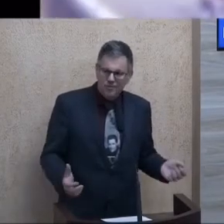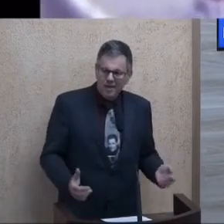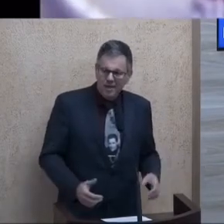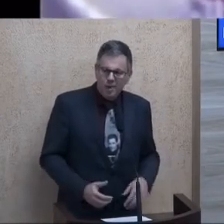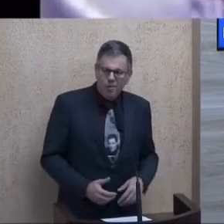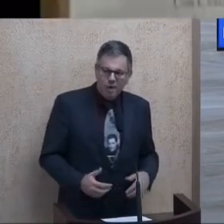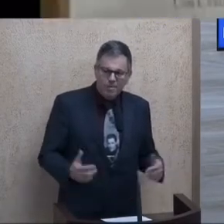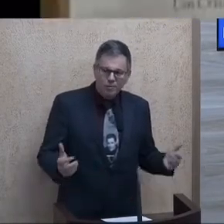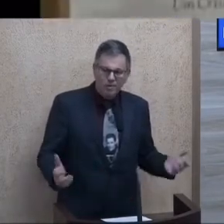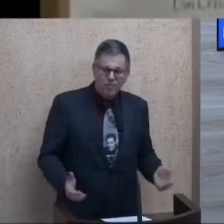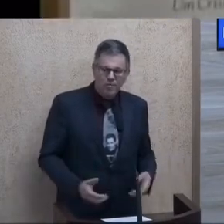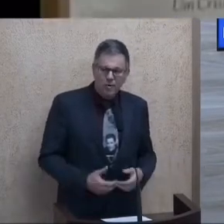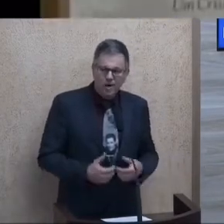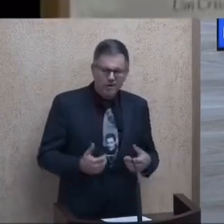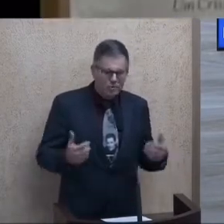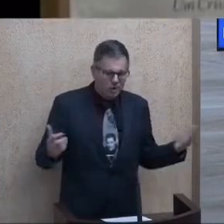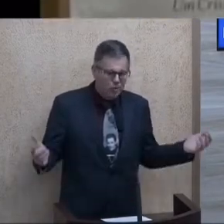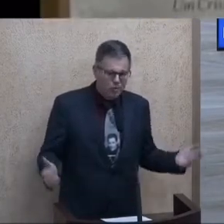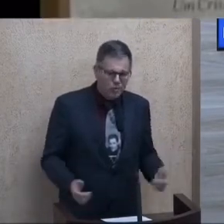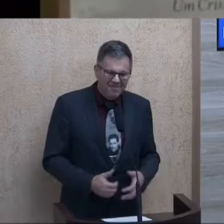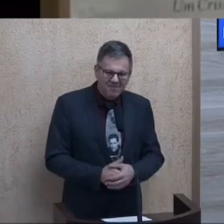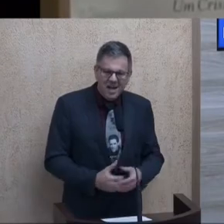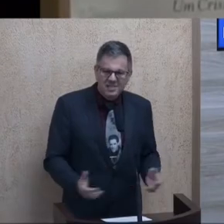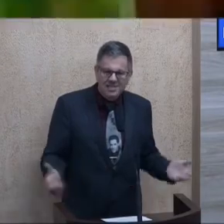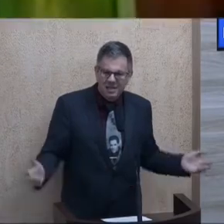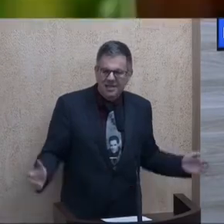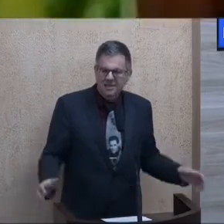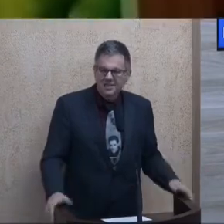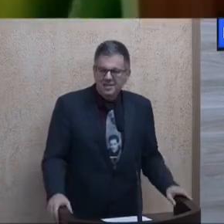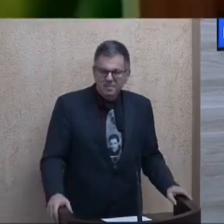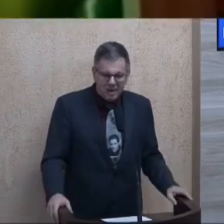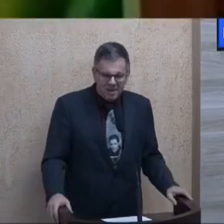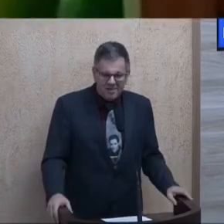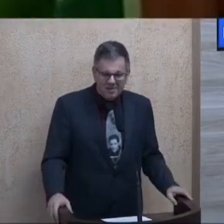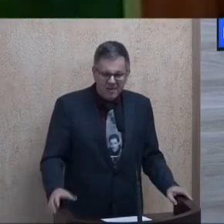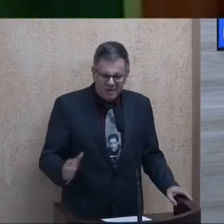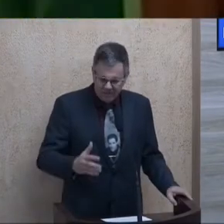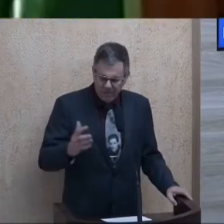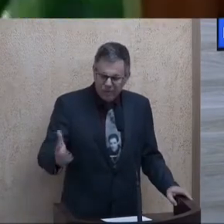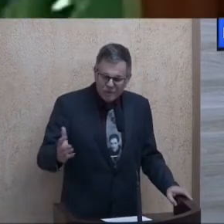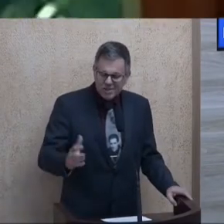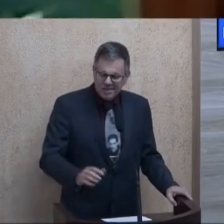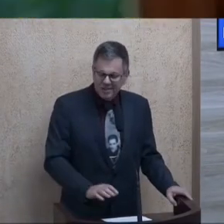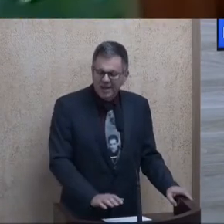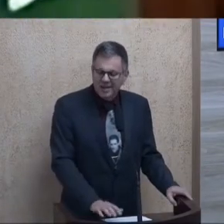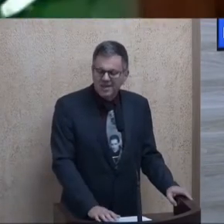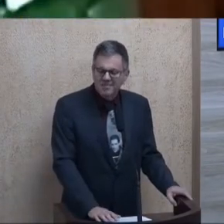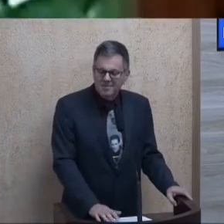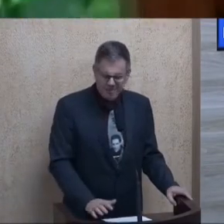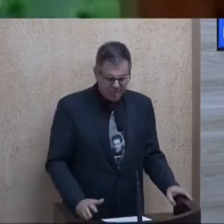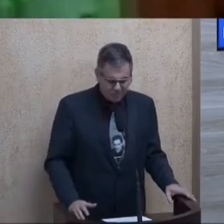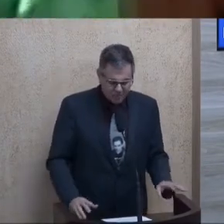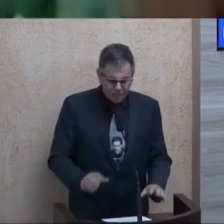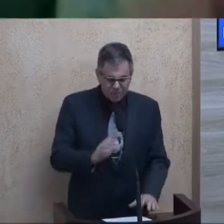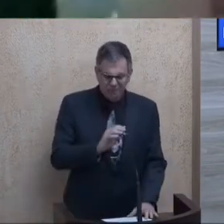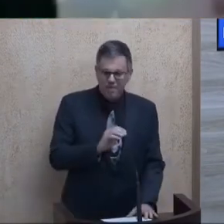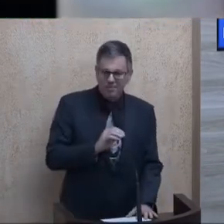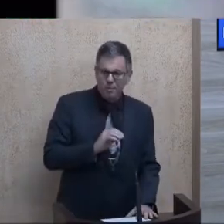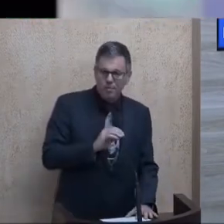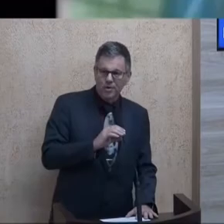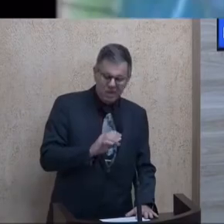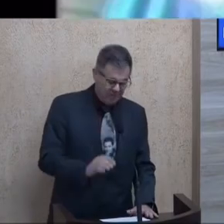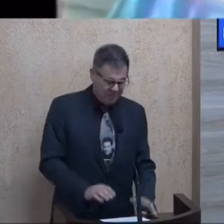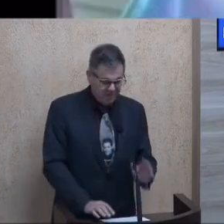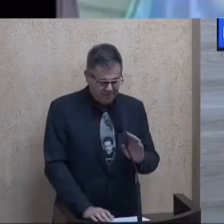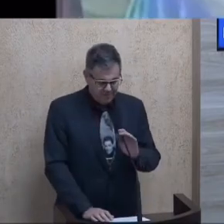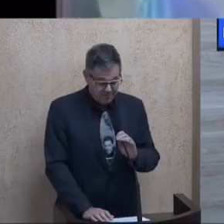extenso. É um homem de uma história, de uma cultura vasta, mas que hoje, né, nesse dia, nós vamos conseguir passar